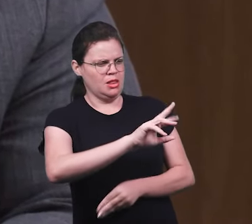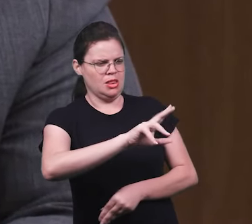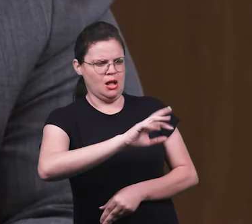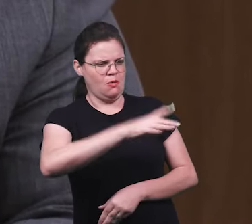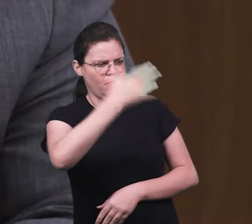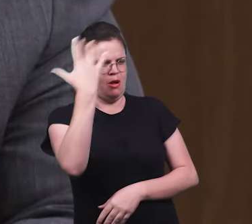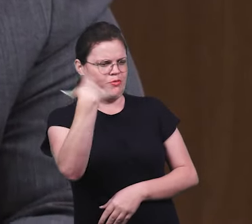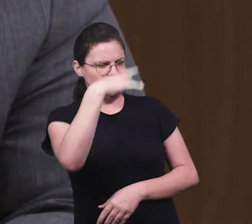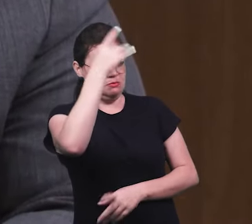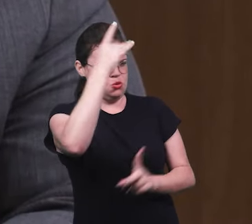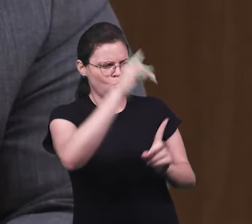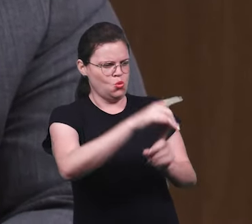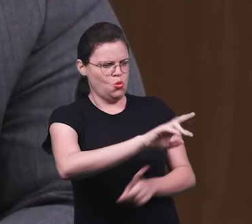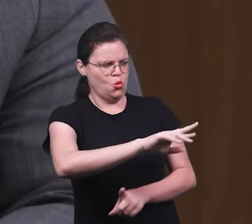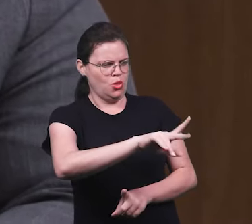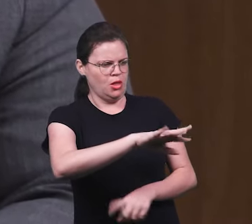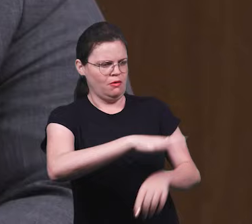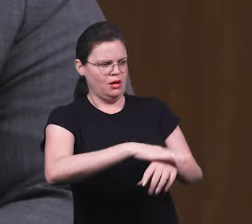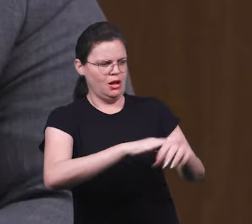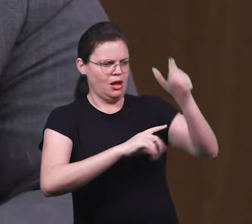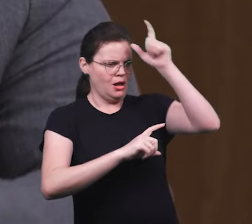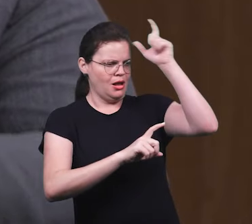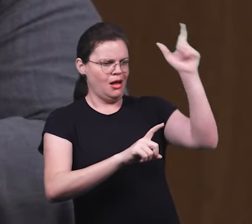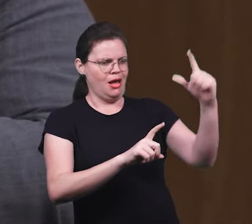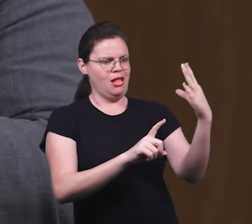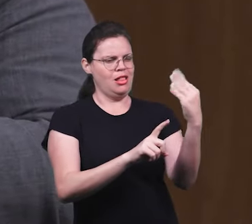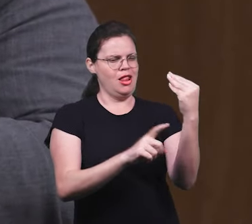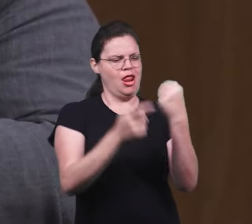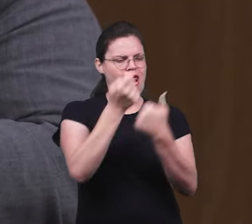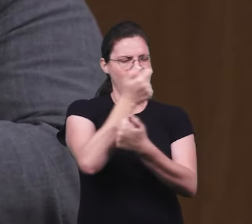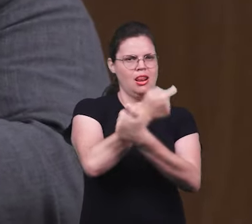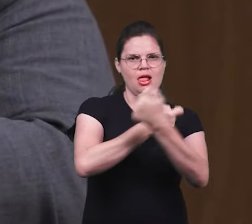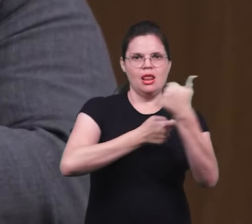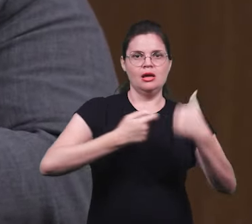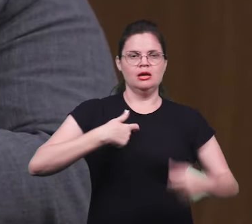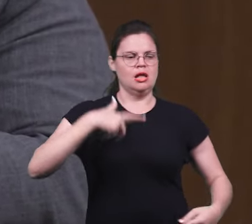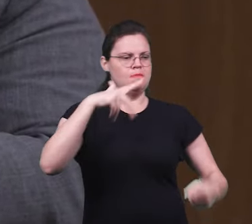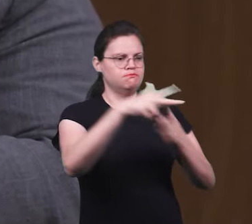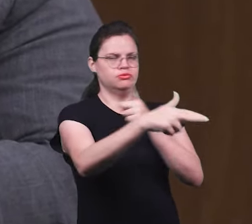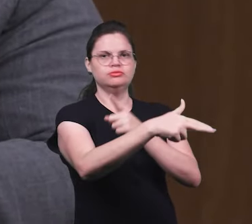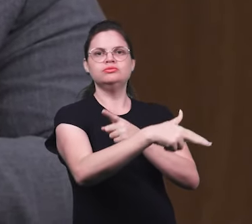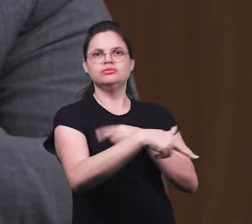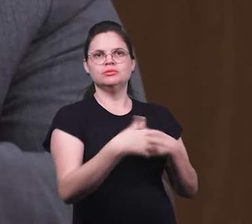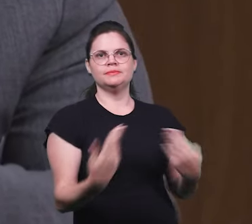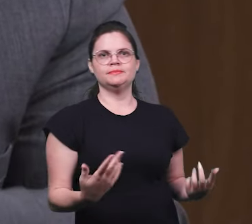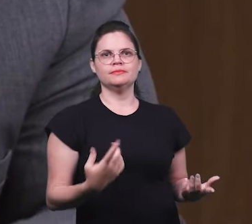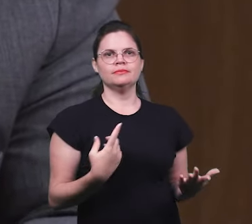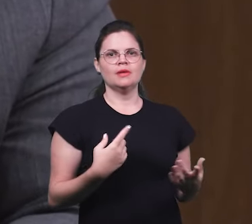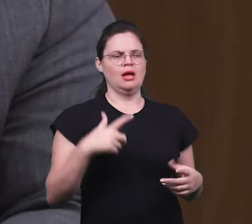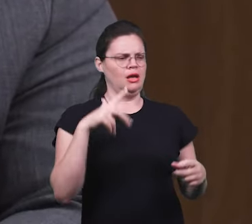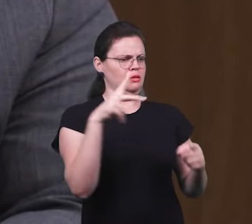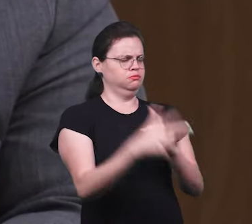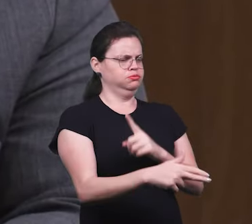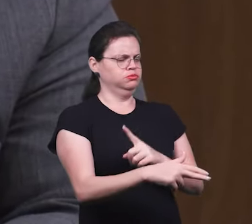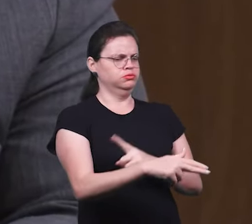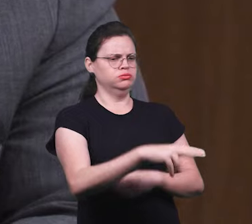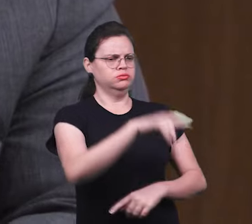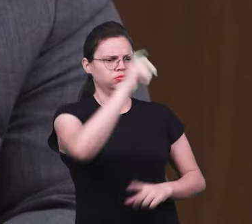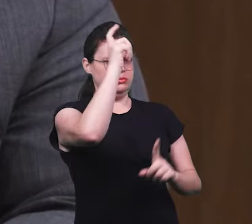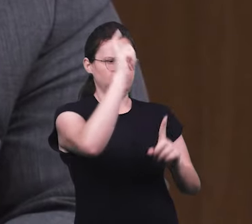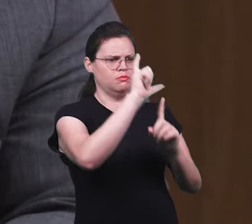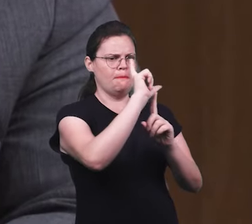da parte do Senhor. Iria trazer uma confusão, né? Eles pregando o evangelho, tendo uma testificação da parte do inimigo, então ele repreende